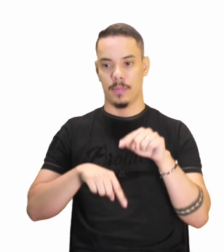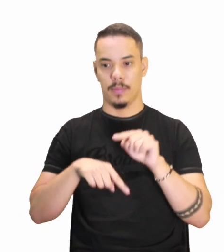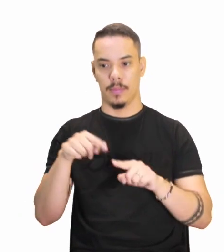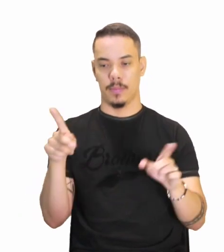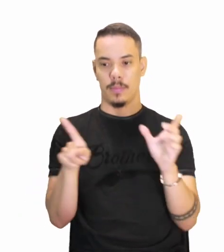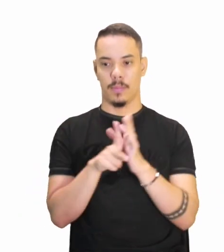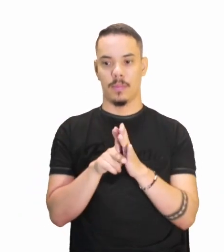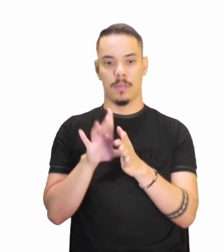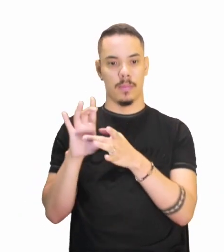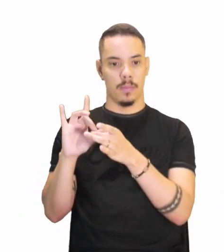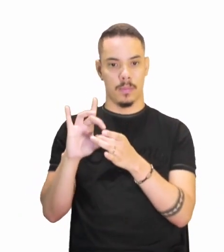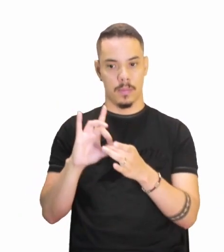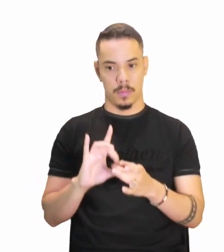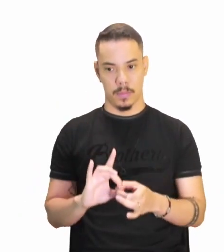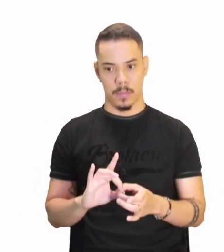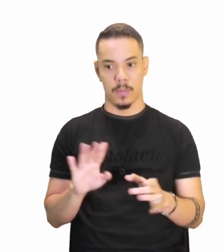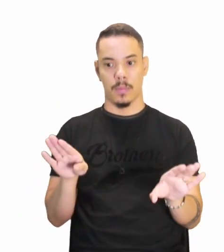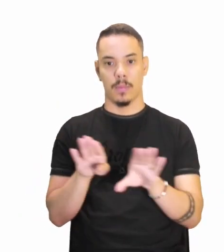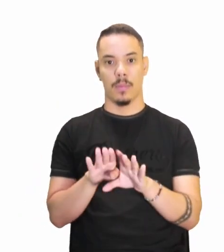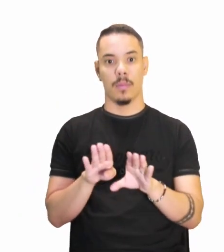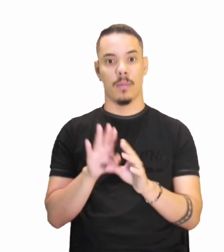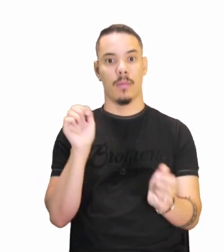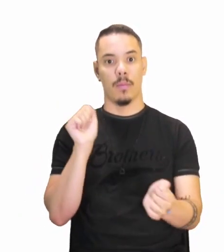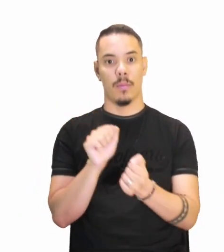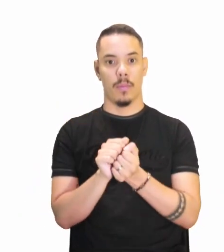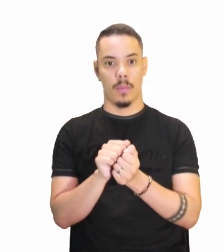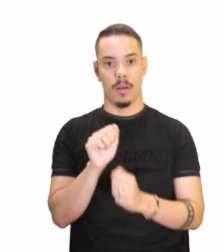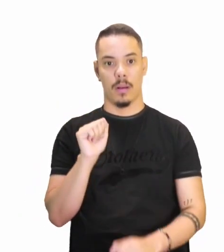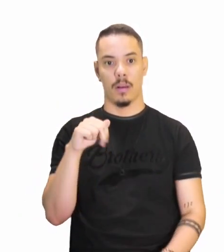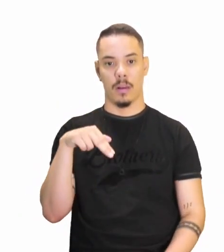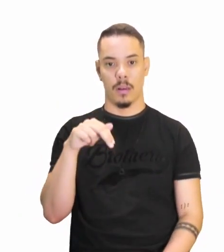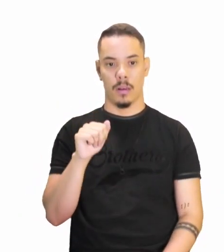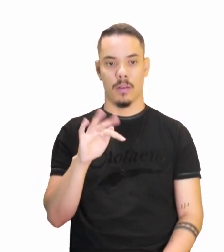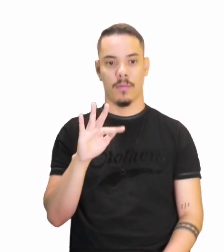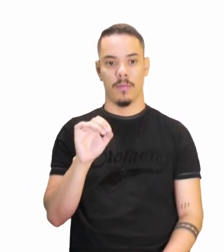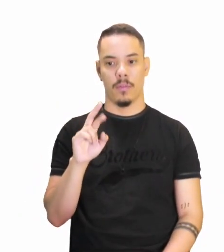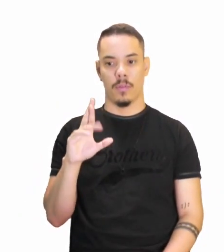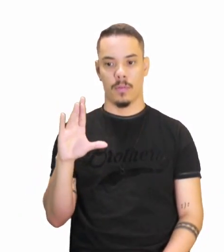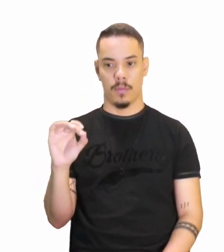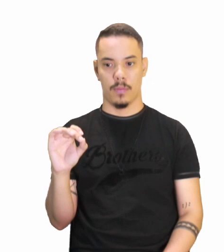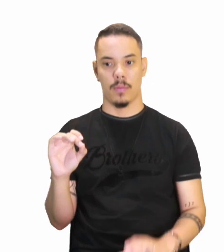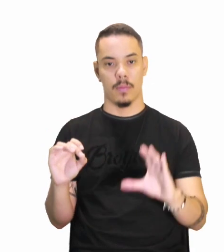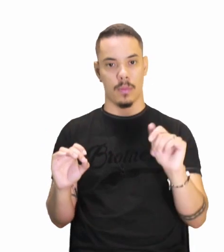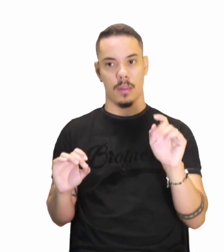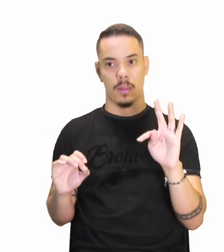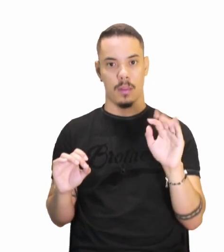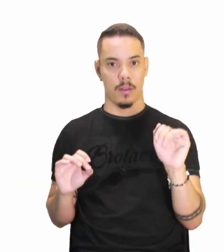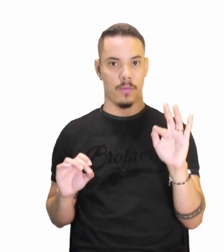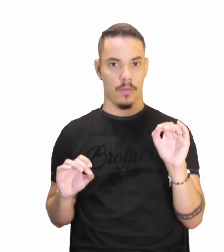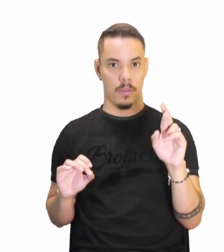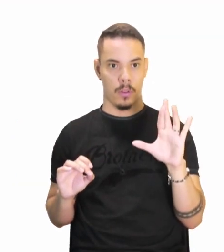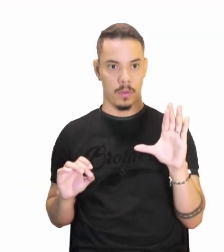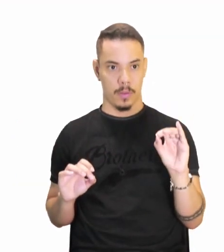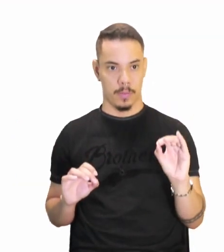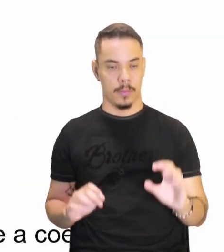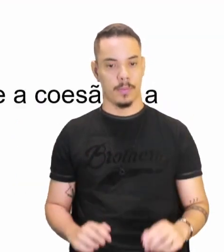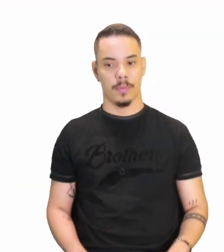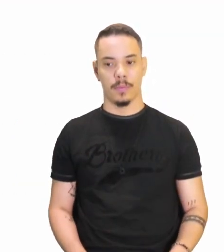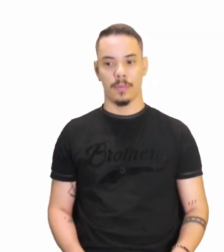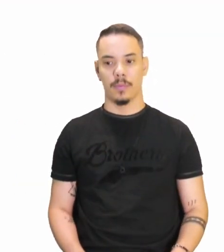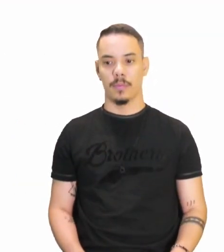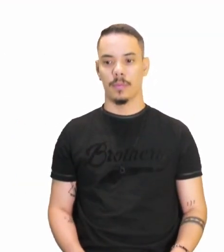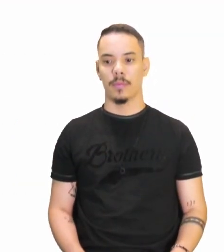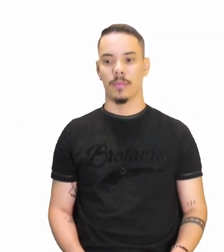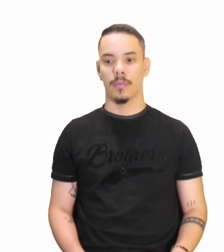coesivos anafóricos e catafóricos Ok vamos lá amadinho